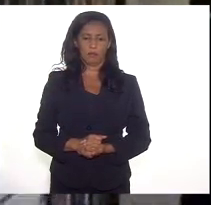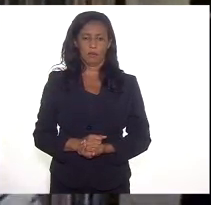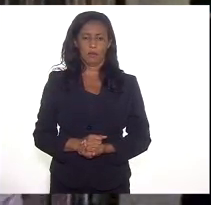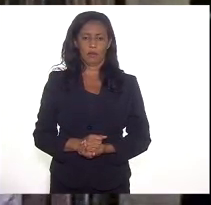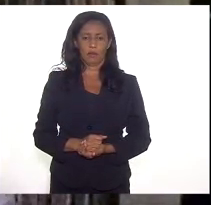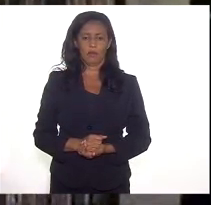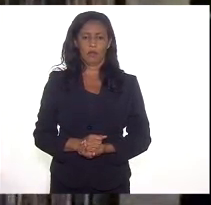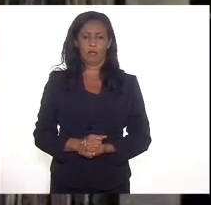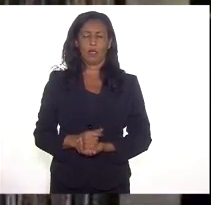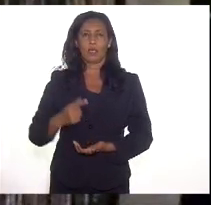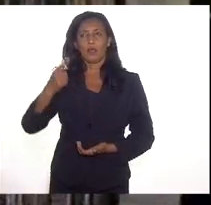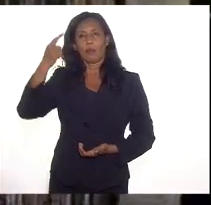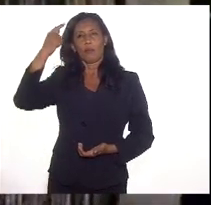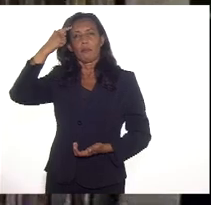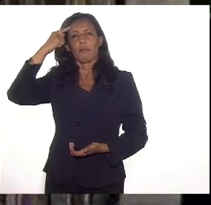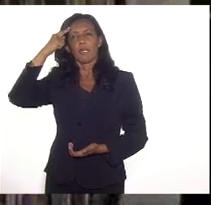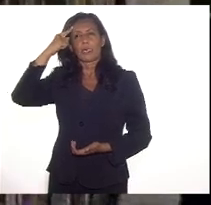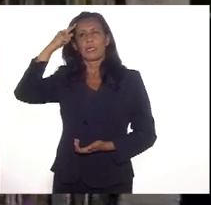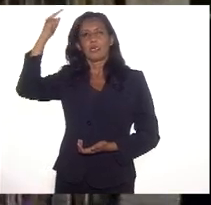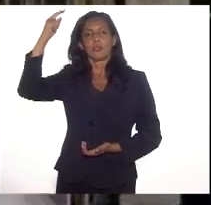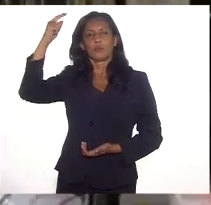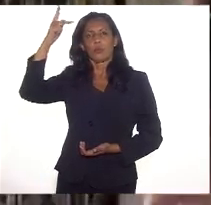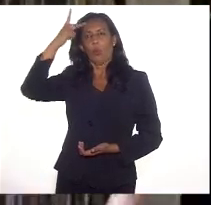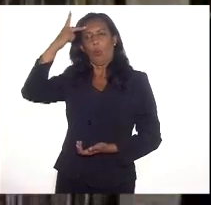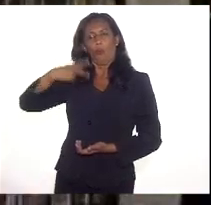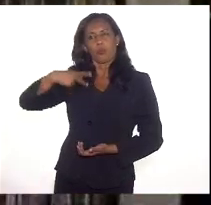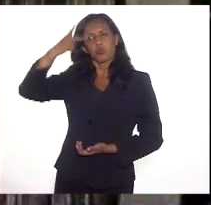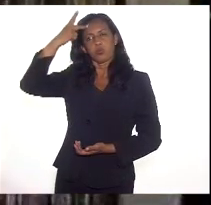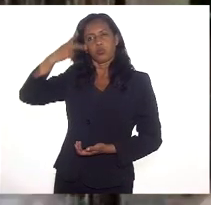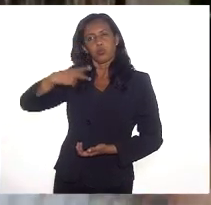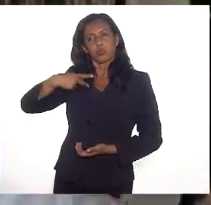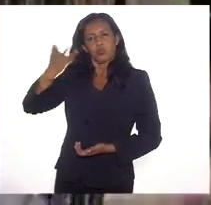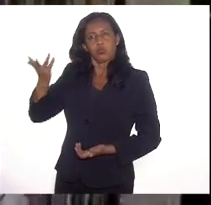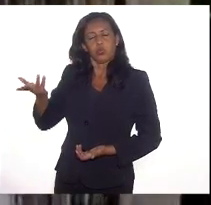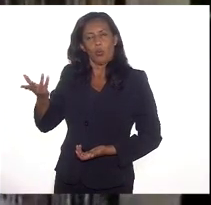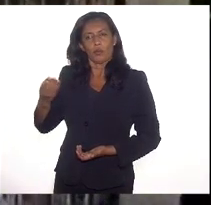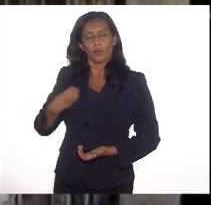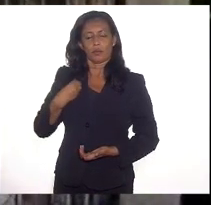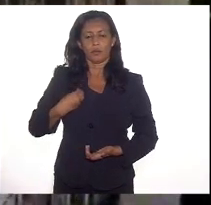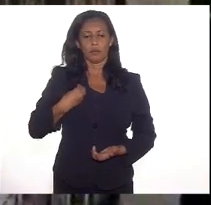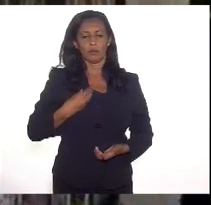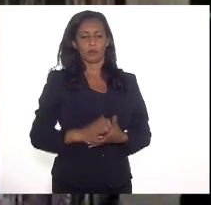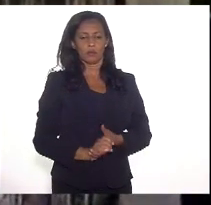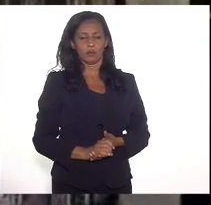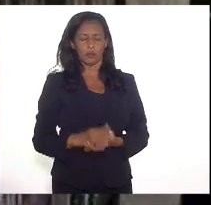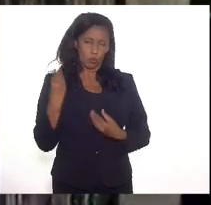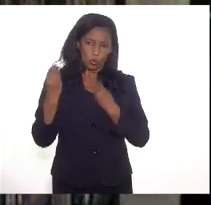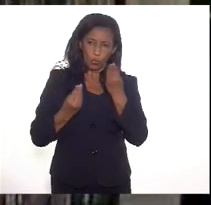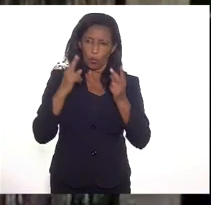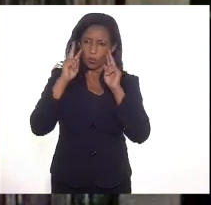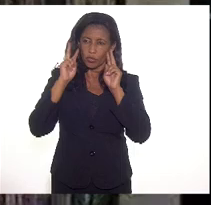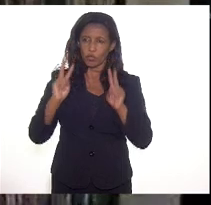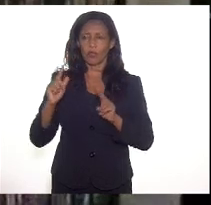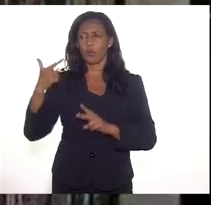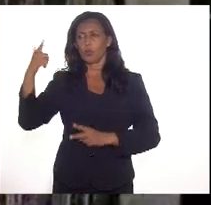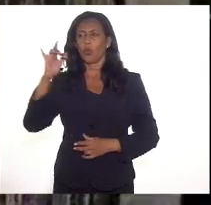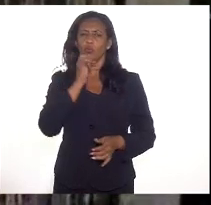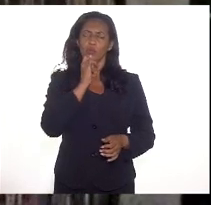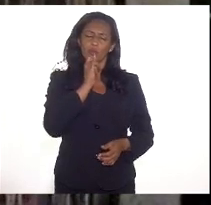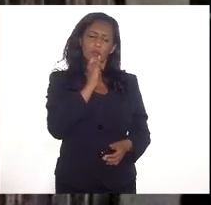fundamentado na austeridade ou no austericídio, não é? Como a gente já viu em outros exemplos